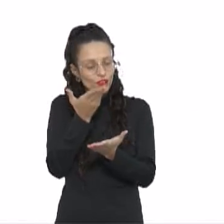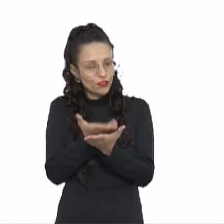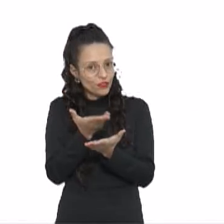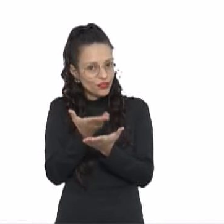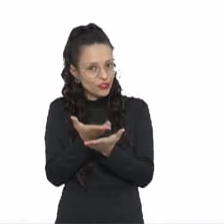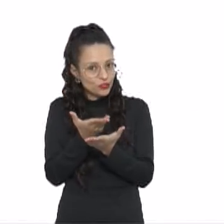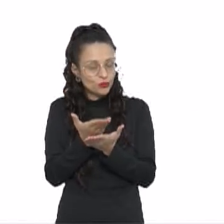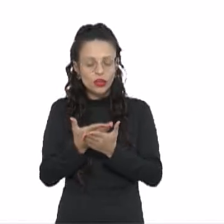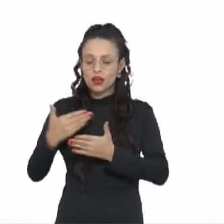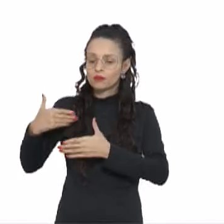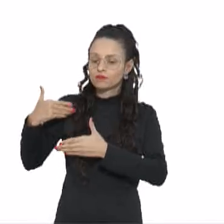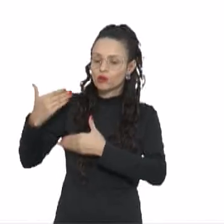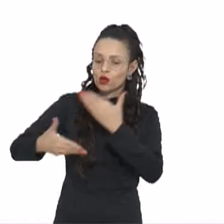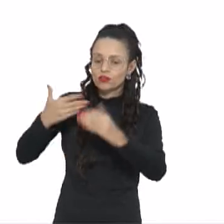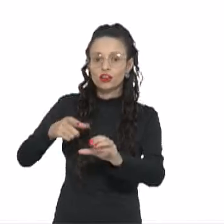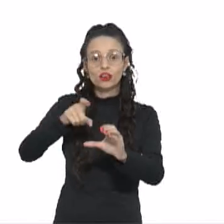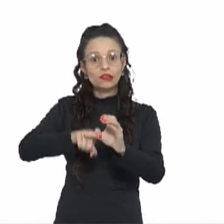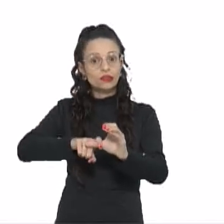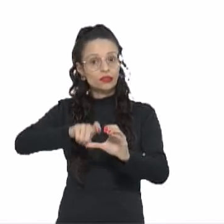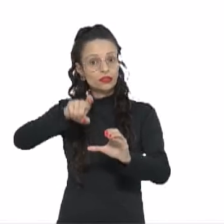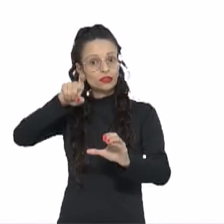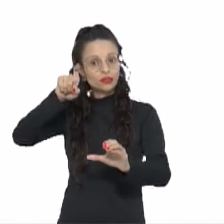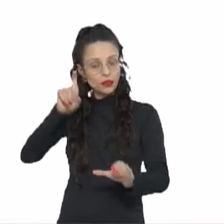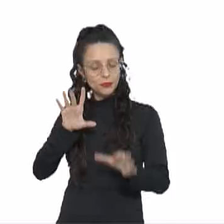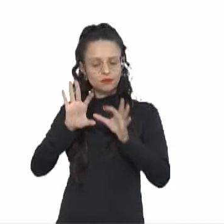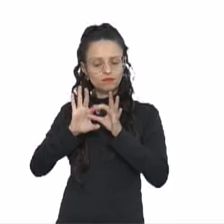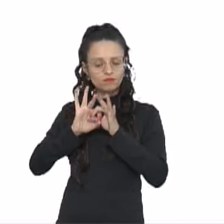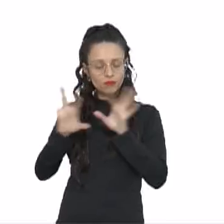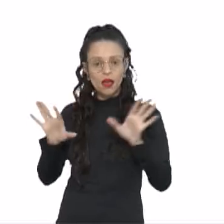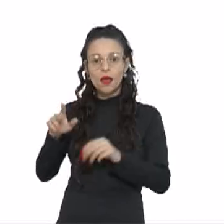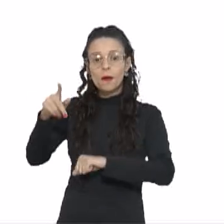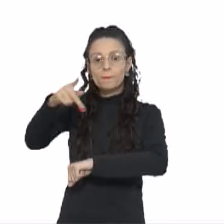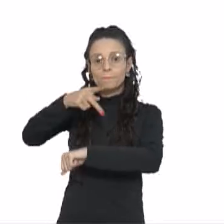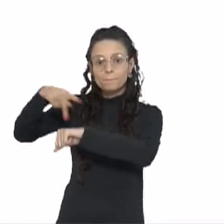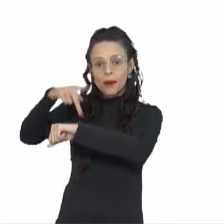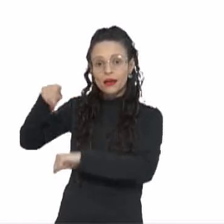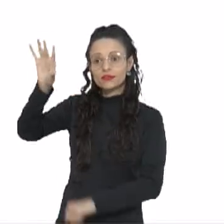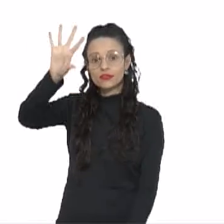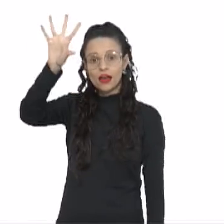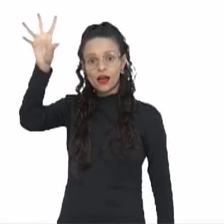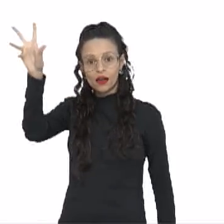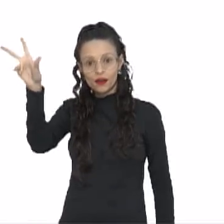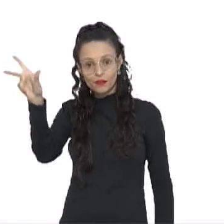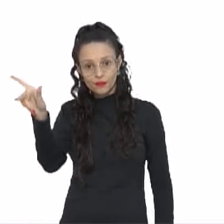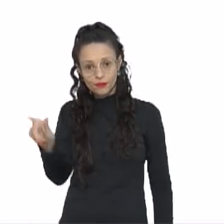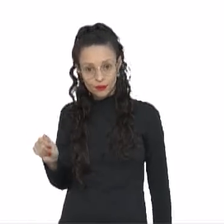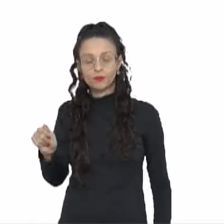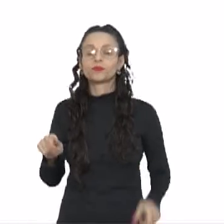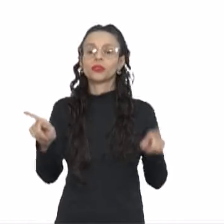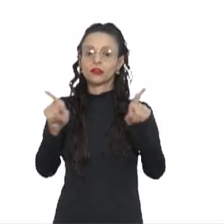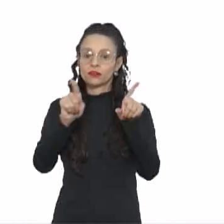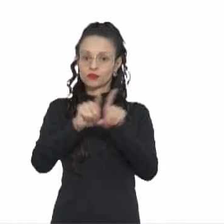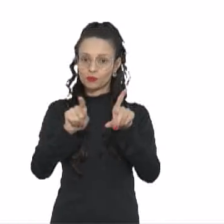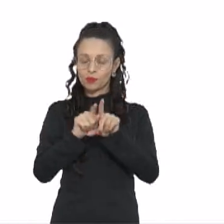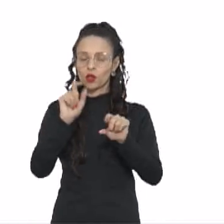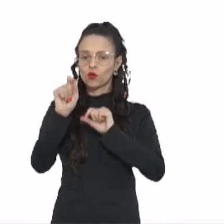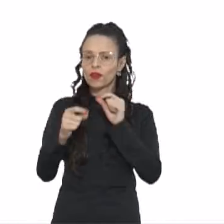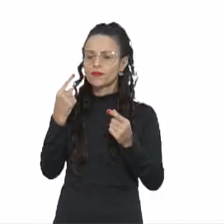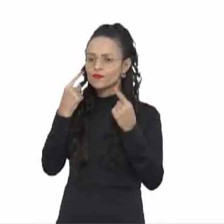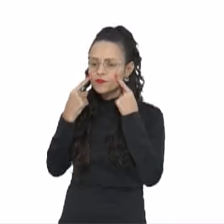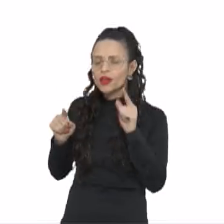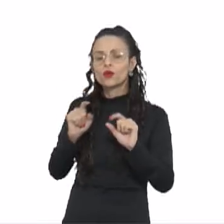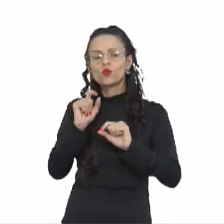os processos de independência dos países africanos. Vamos verificar a